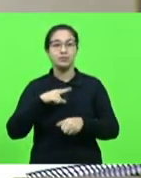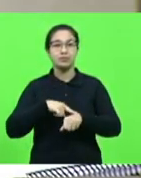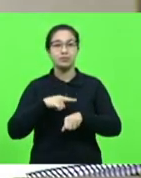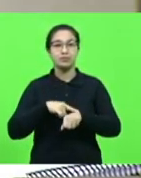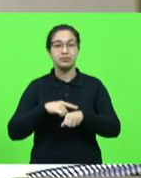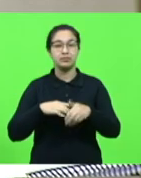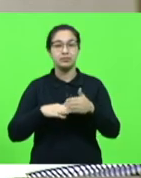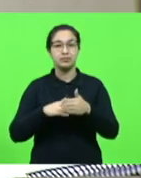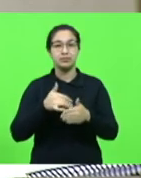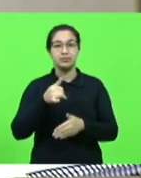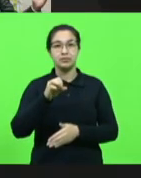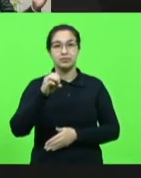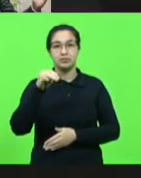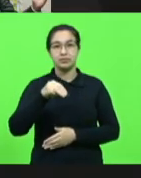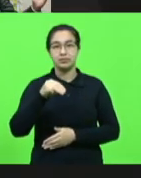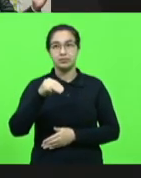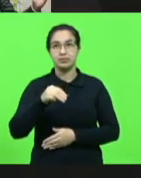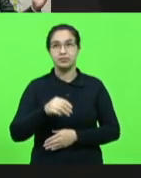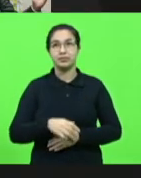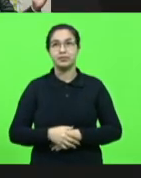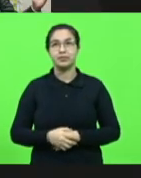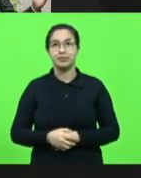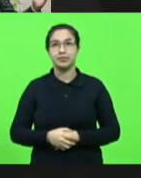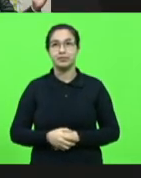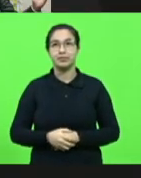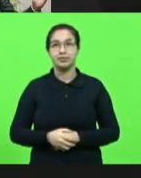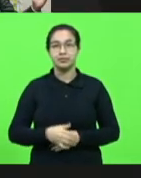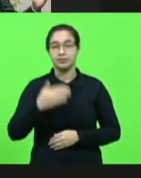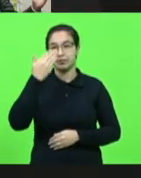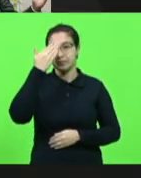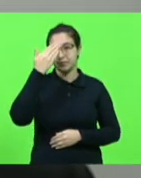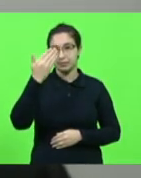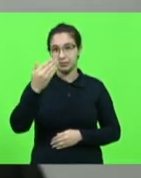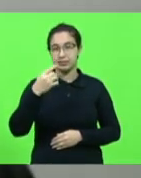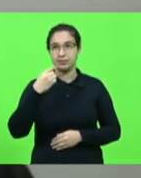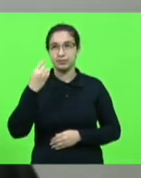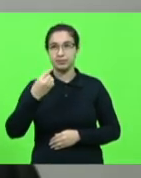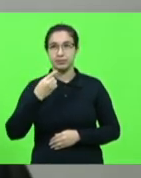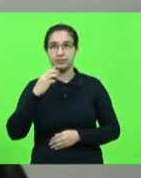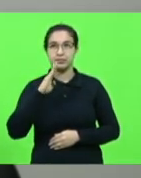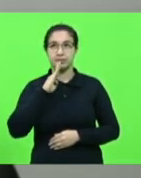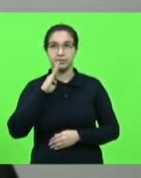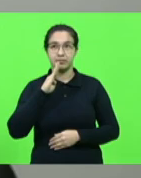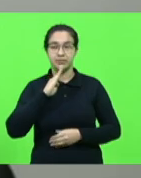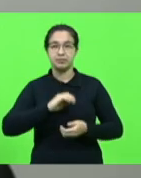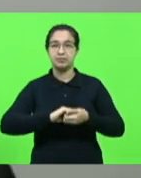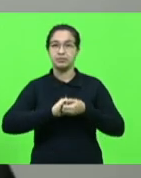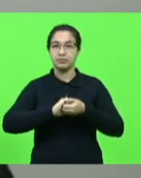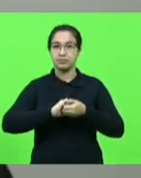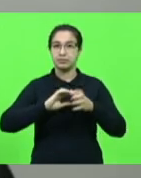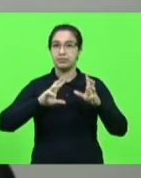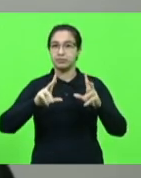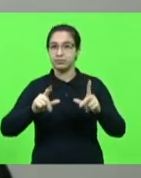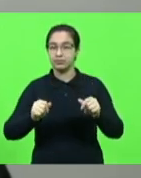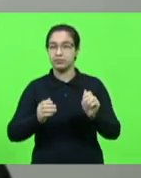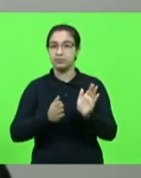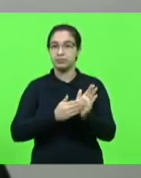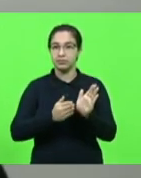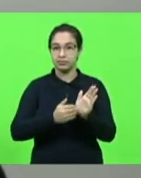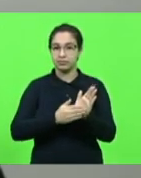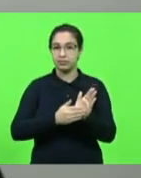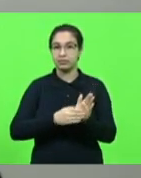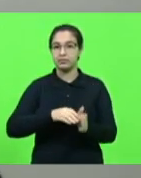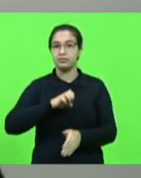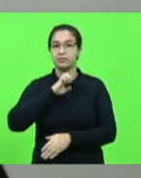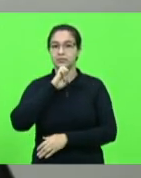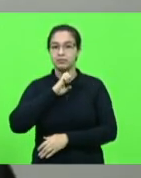deputado. Muito obrigado, presidente. Deputado Nilson Berlanda, cumprimento a todos. Parabéns, Felipe